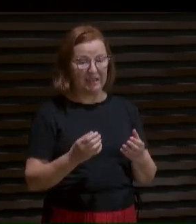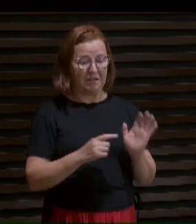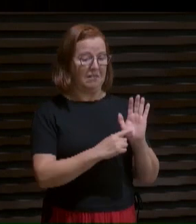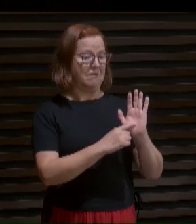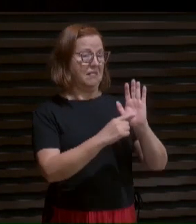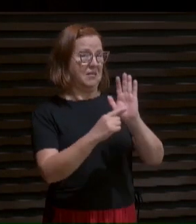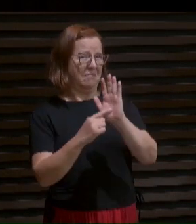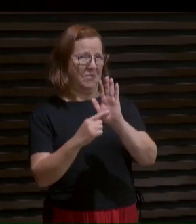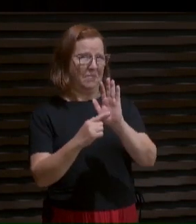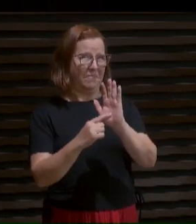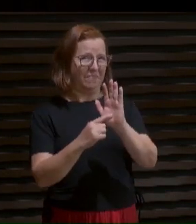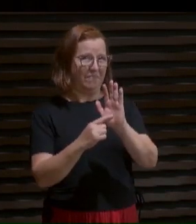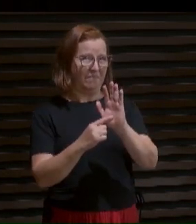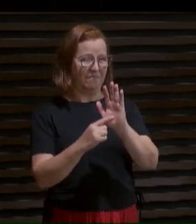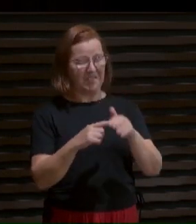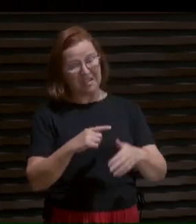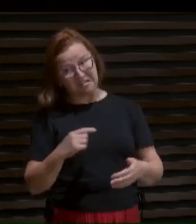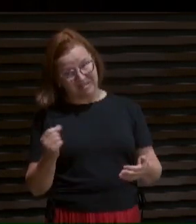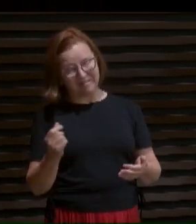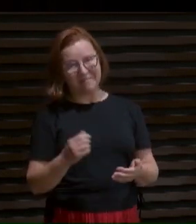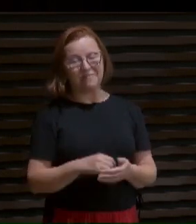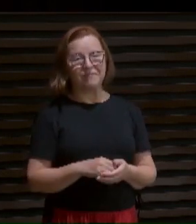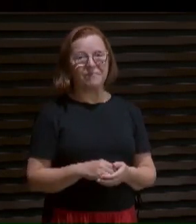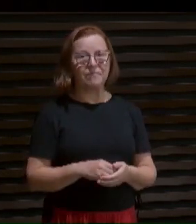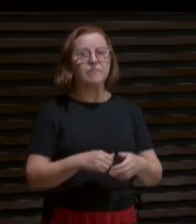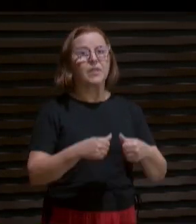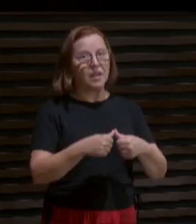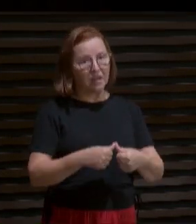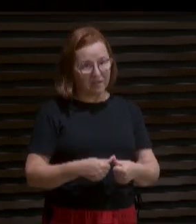passarela, é exatamente esse absurdo